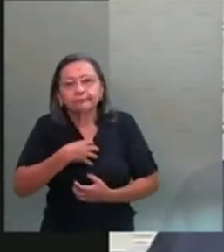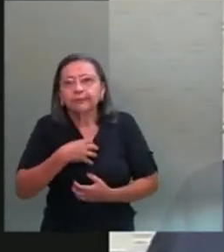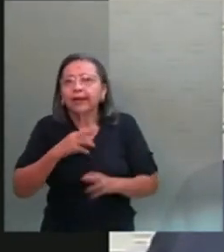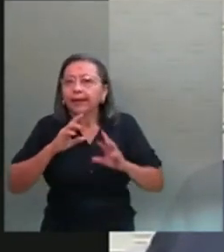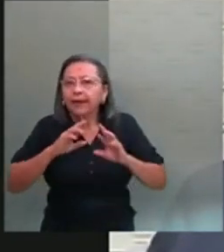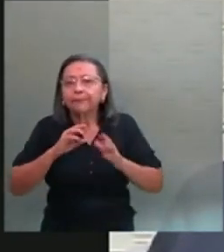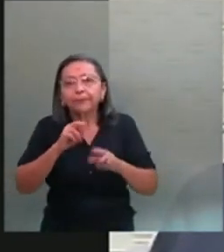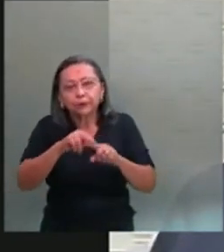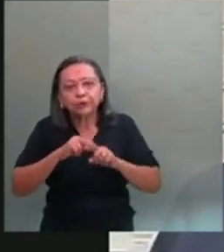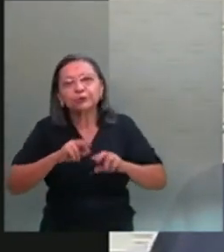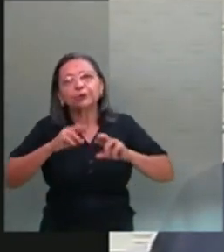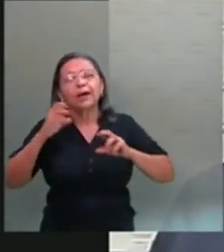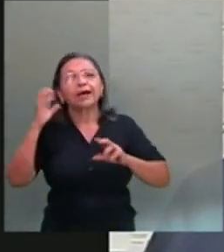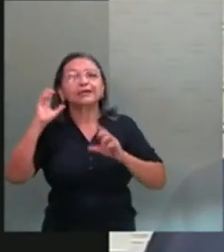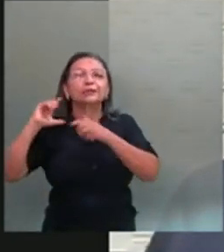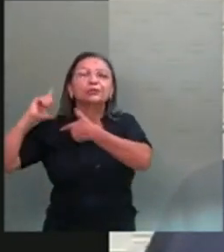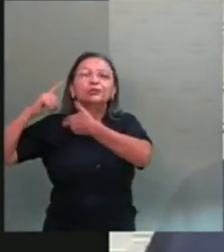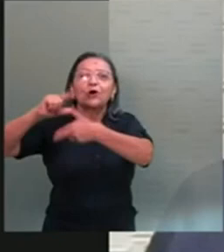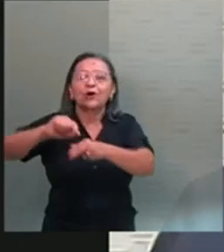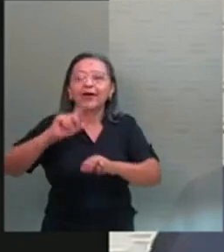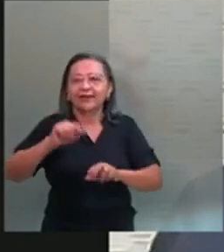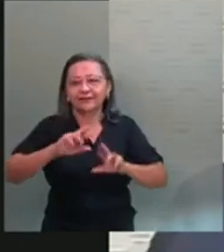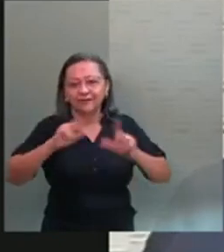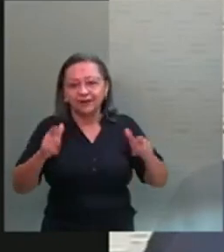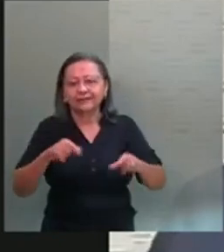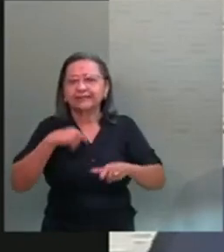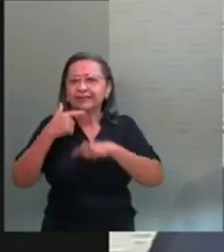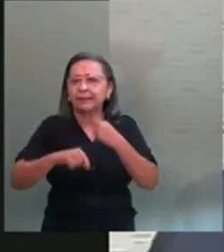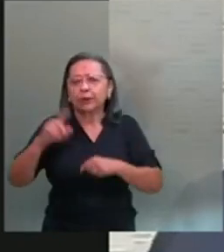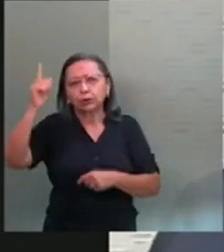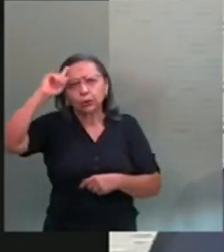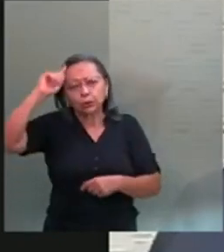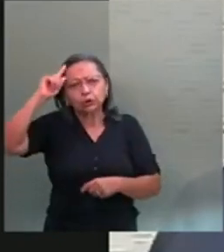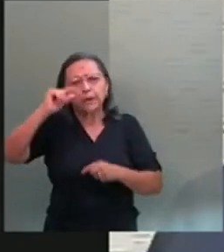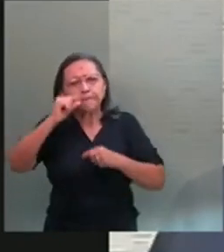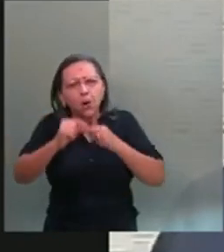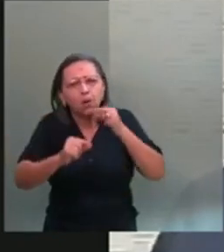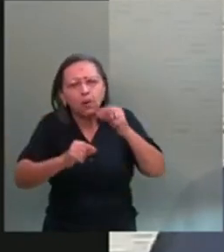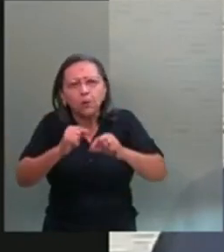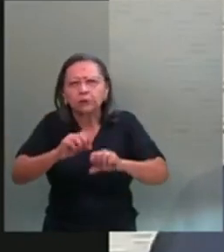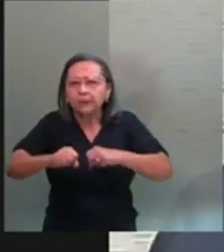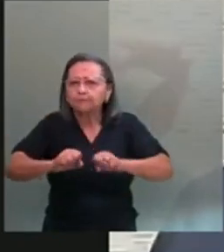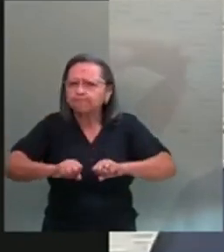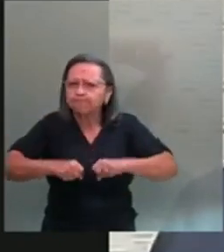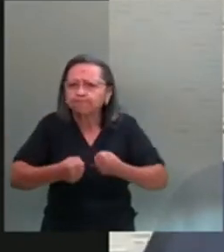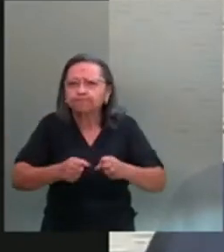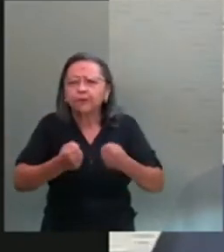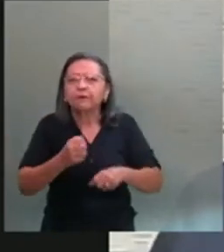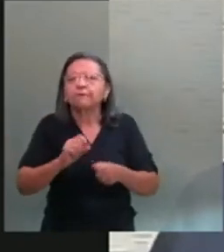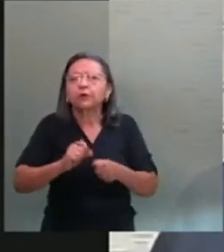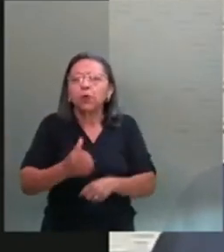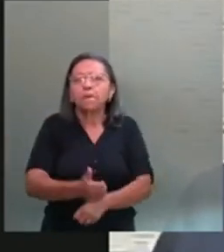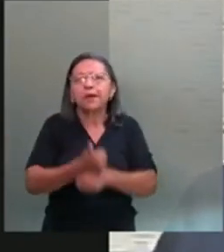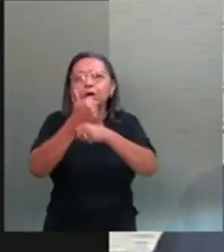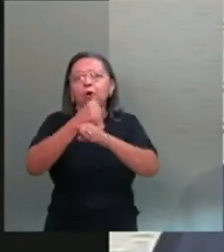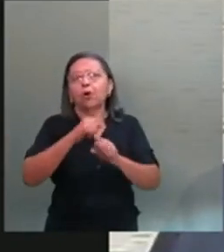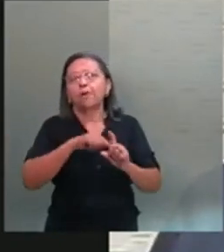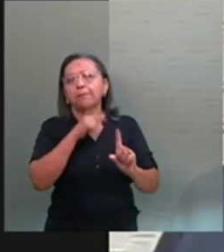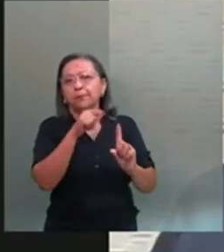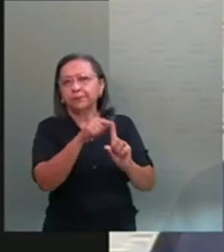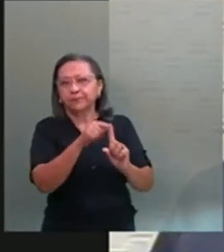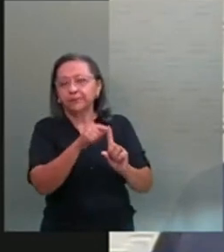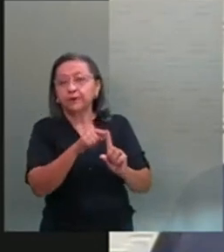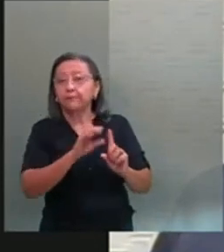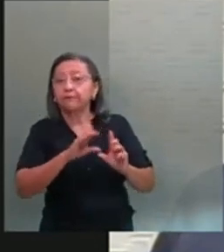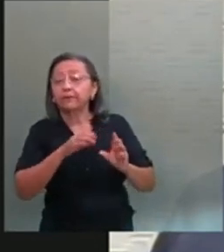Senado. Esse trabalho diário, de formiguinha, assim, um trabalho incansável, feito com o melhor dos propósitos.